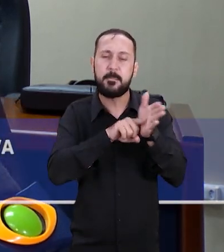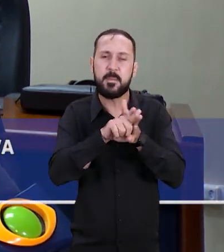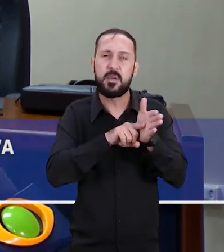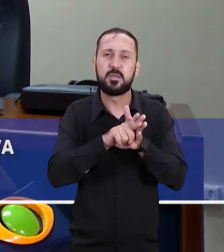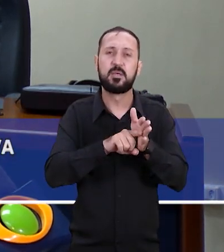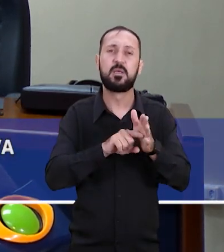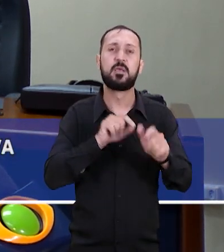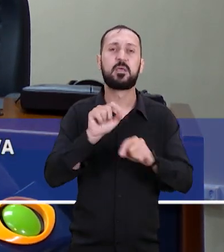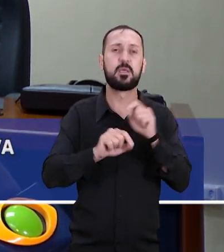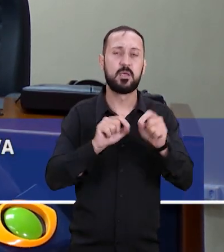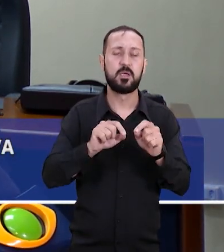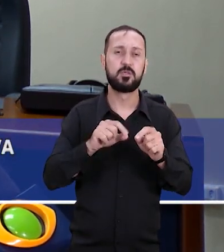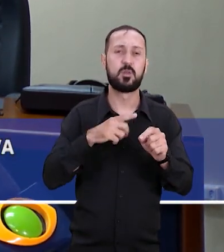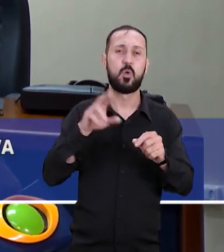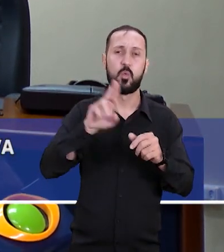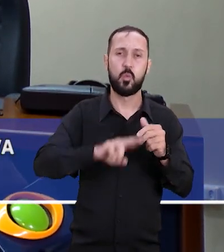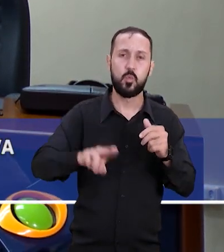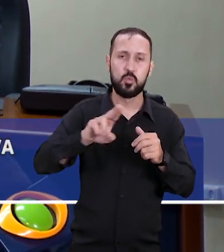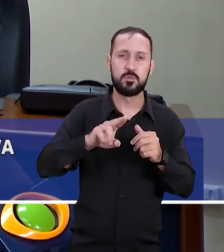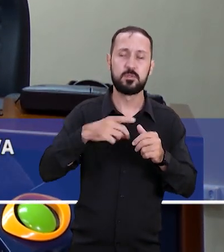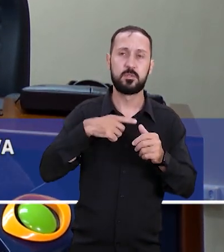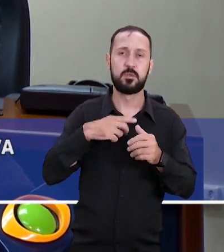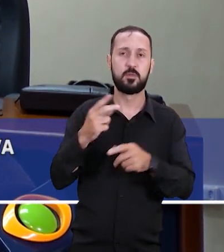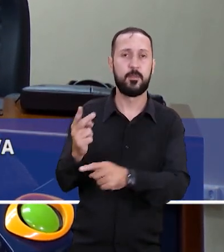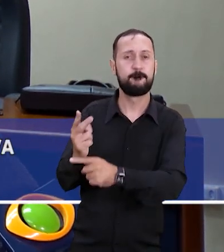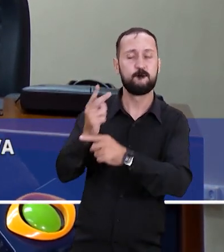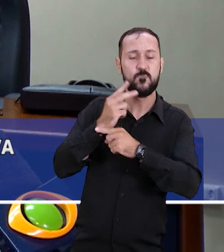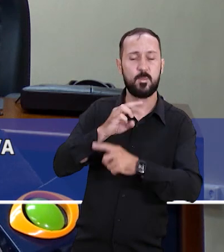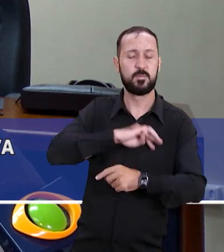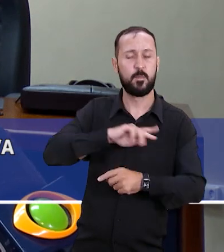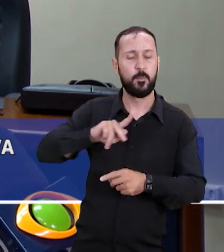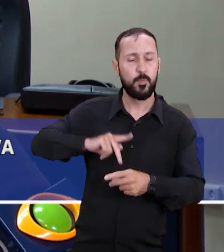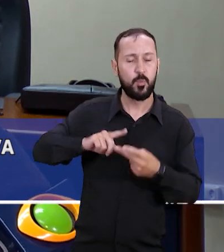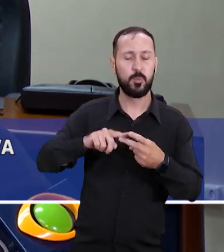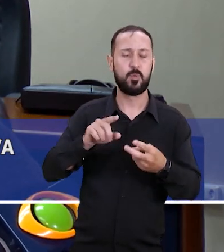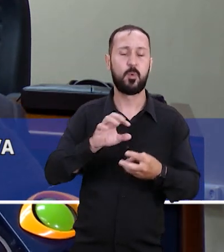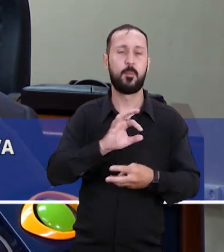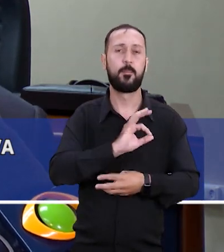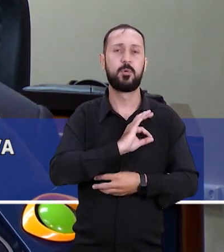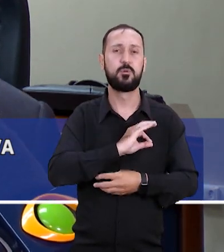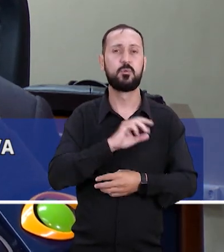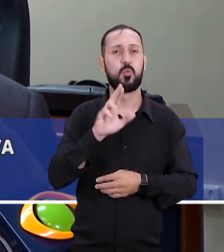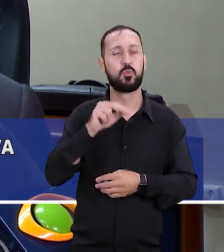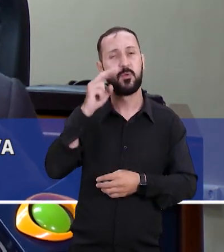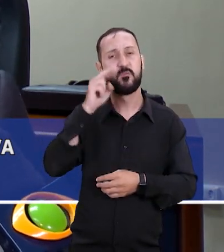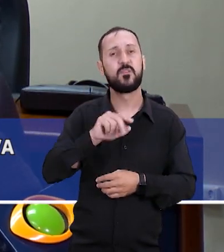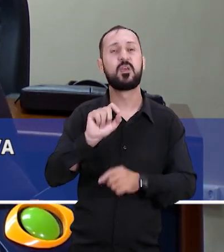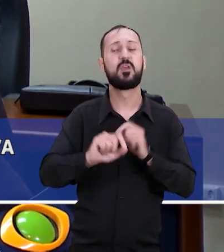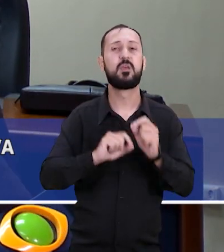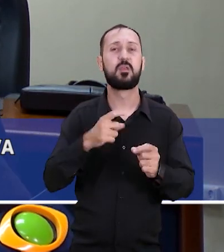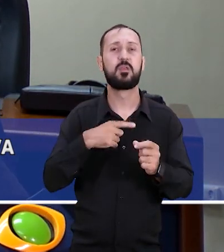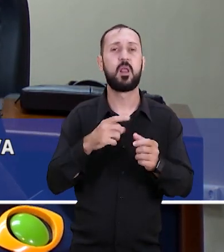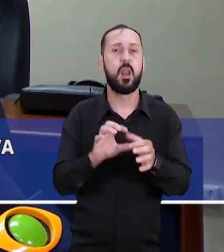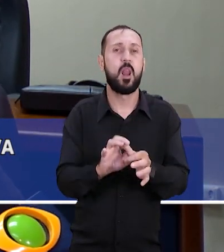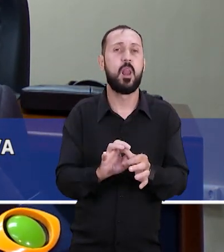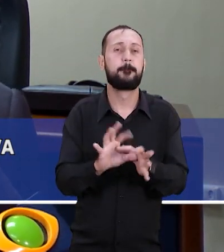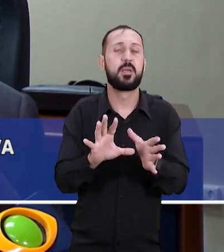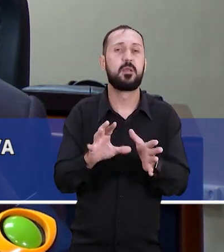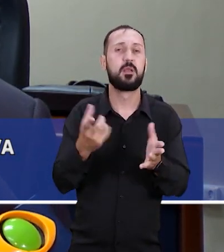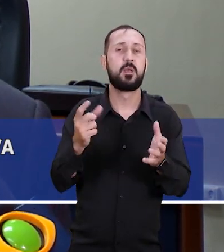para uma investigação onde estamos usando os poderes emprestados aí do Ministério Público, da Polícia, eu nunca vi